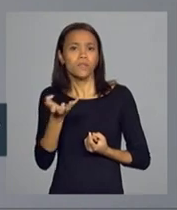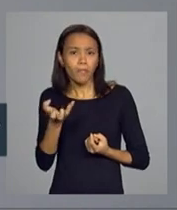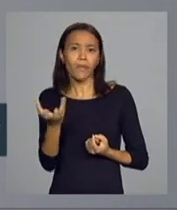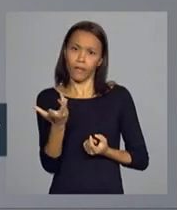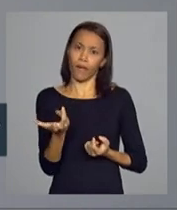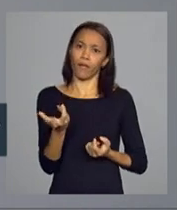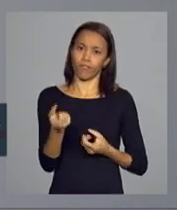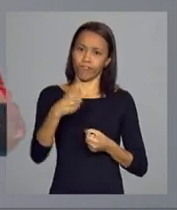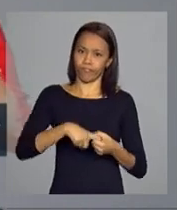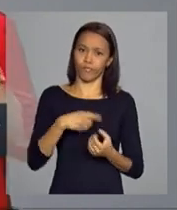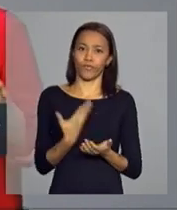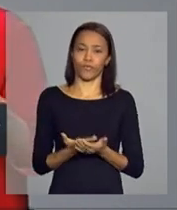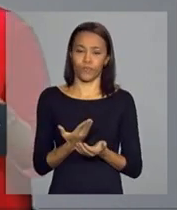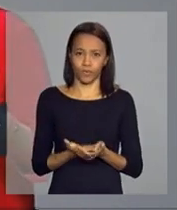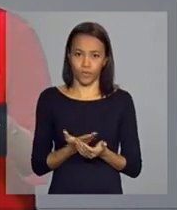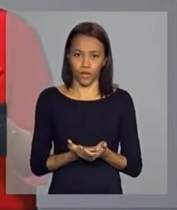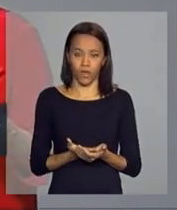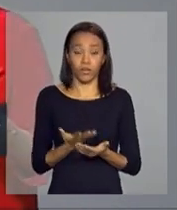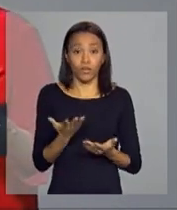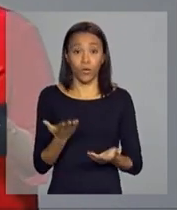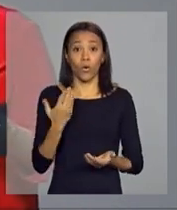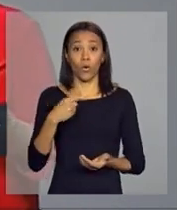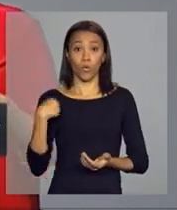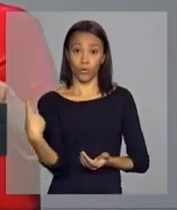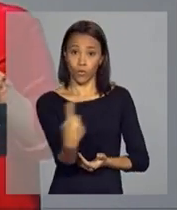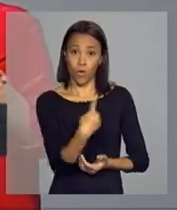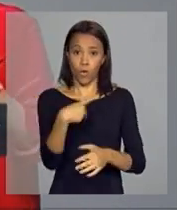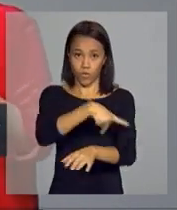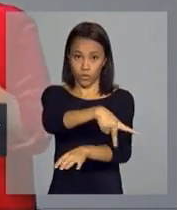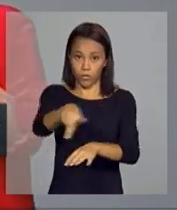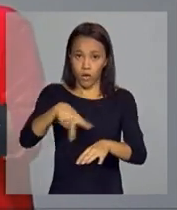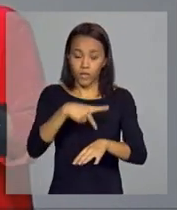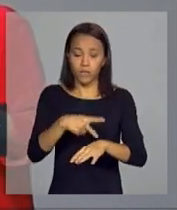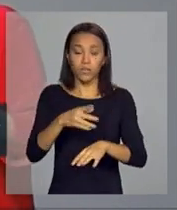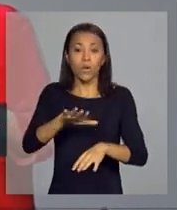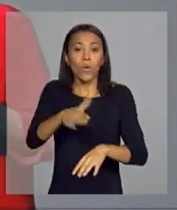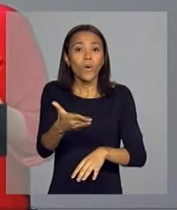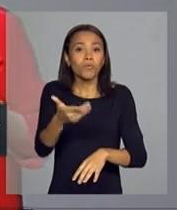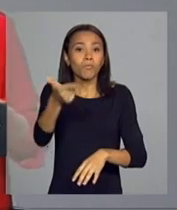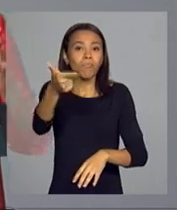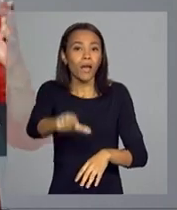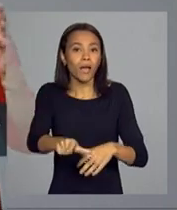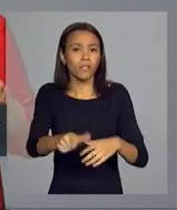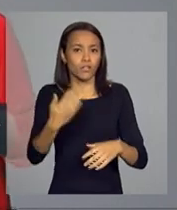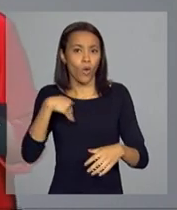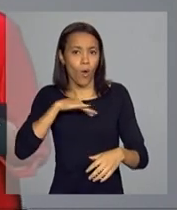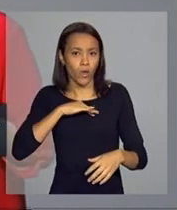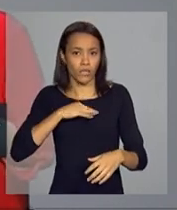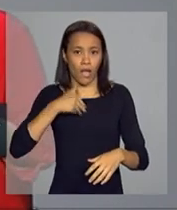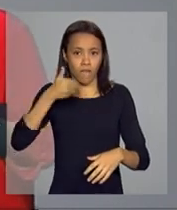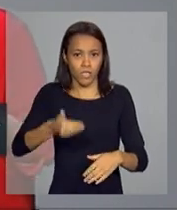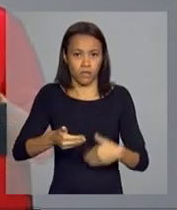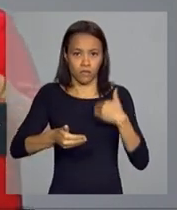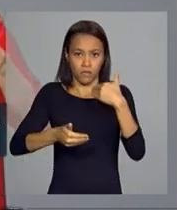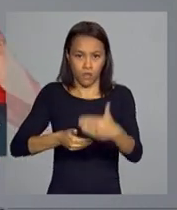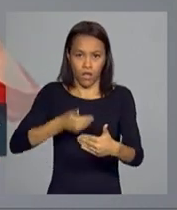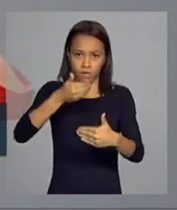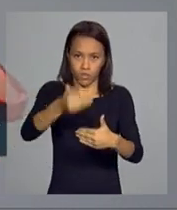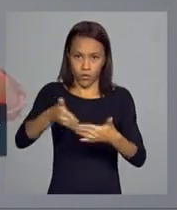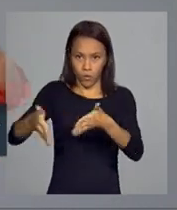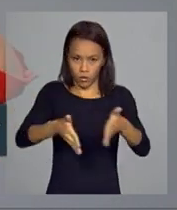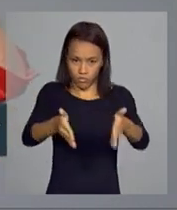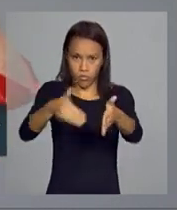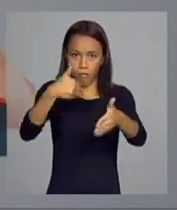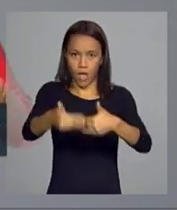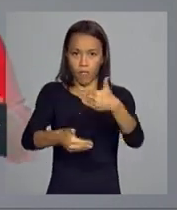estudar. O nosso país, quanto mais nós avançarmos na trajetória